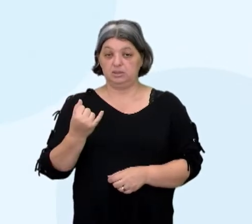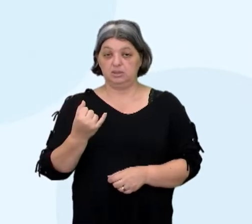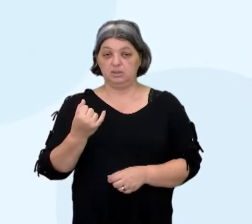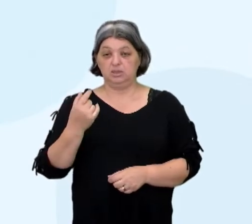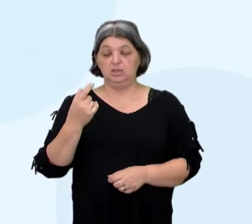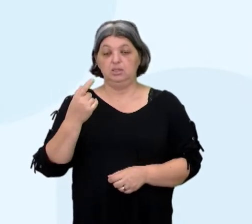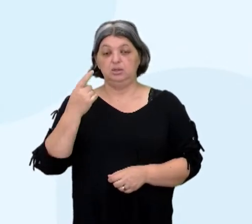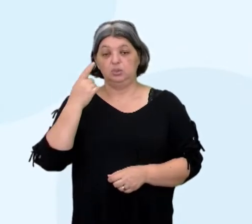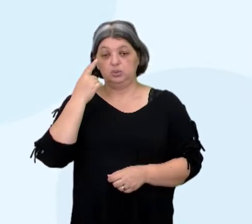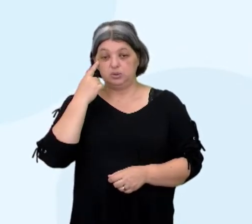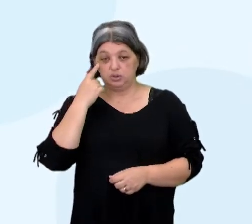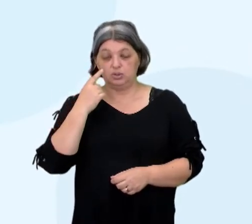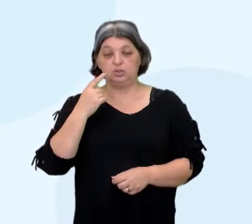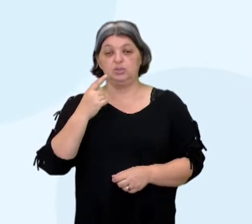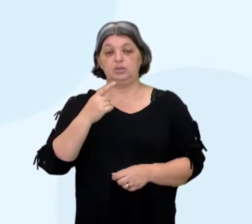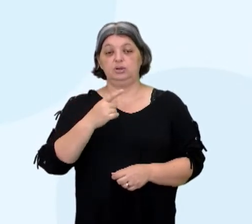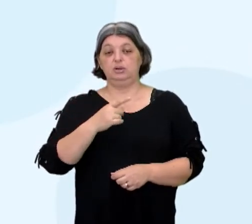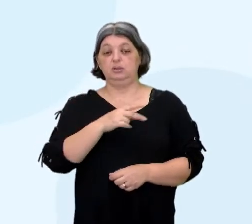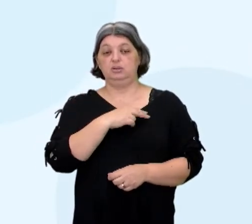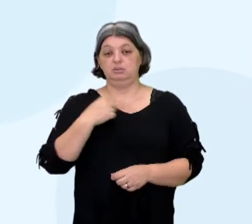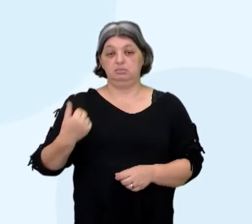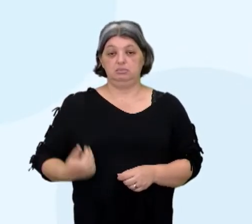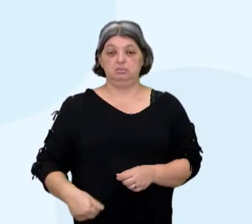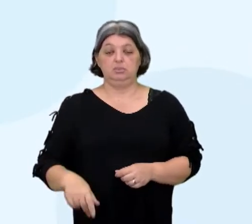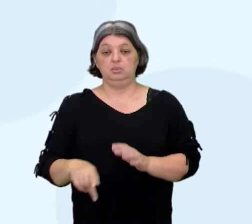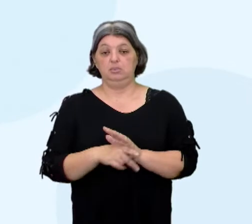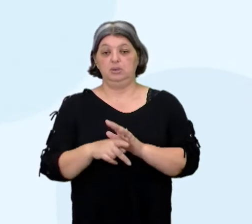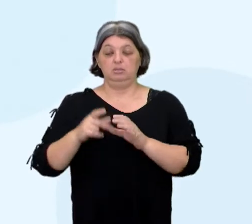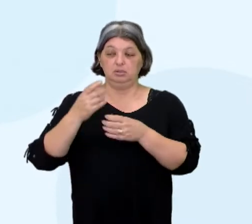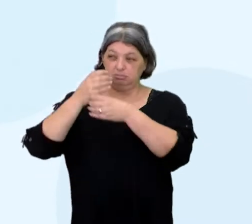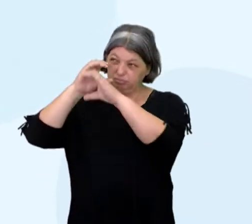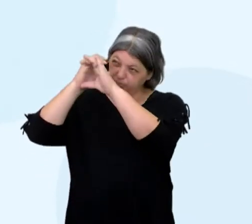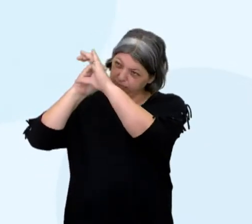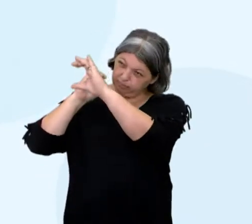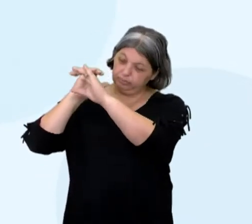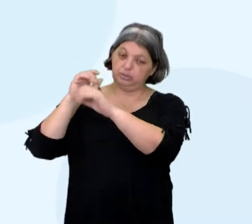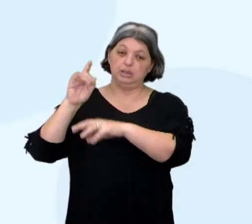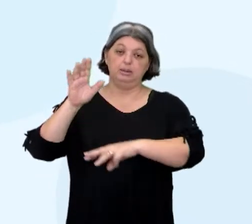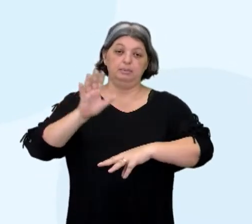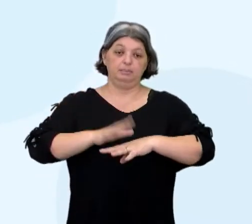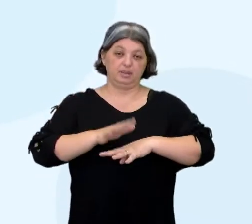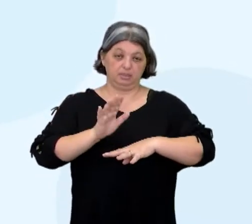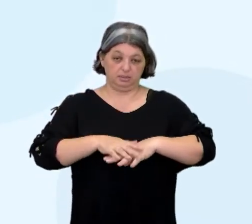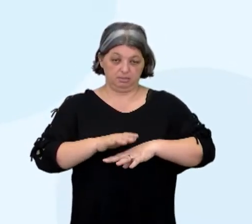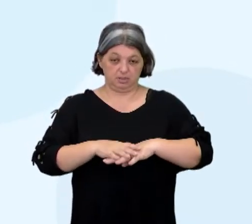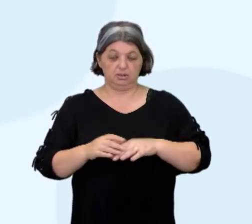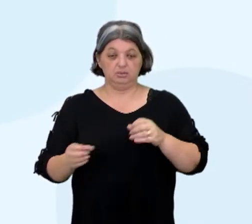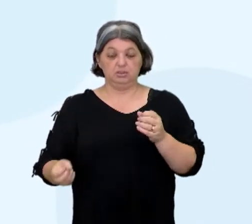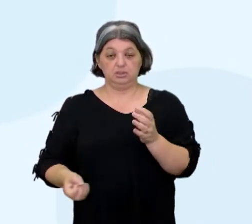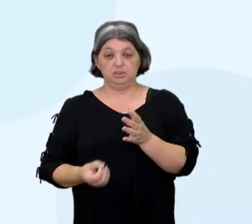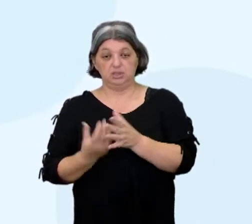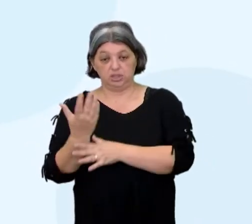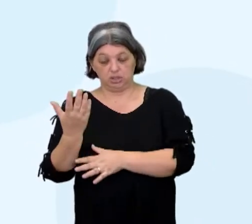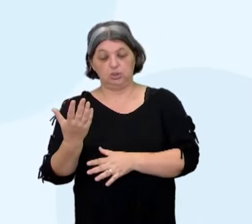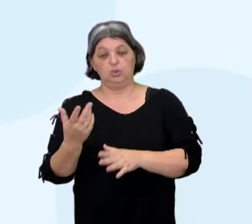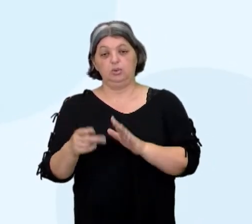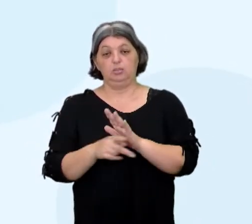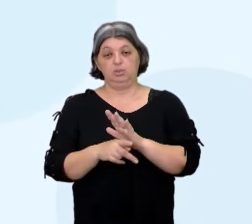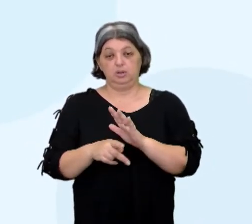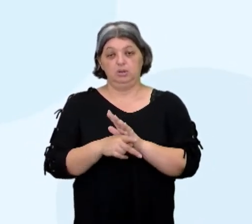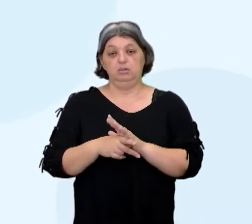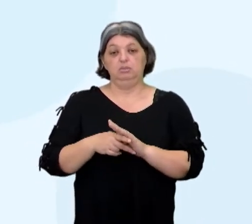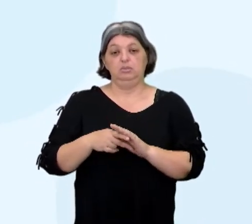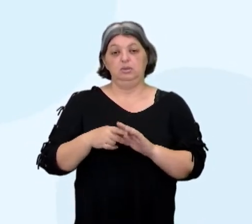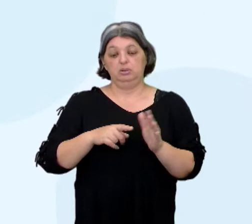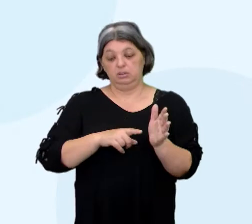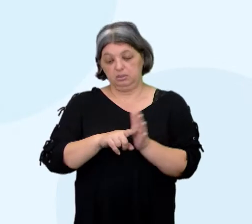foi astrônomo, matemático e foi até inventou, né, um dos primeiros sismógrafos aí do mundo, né?